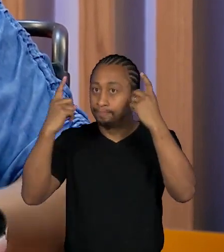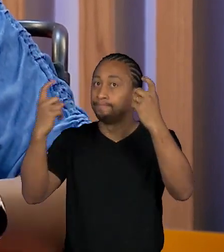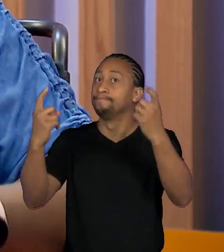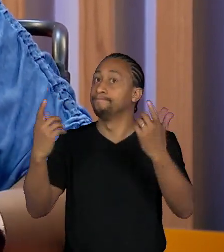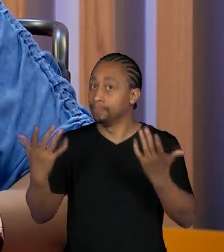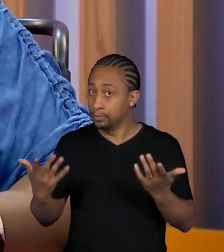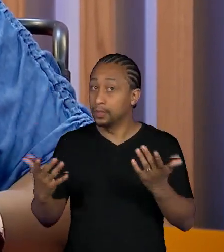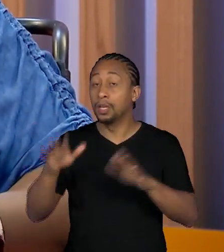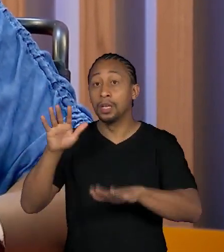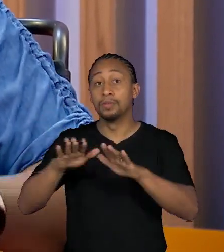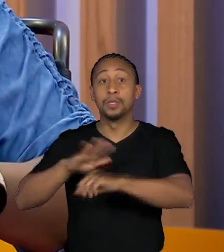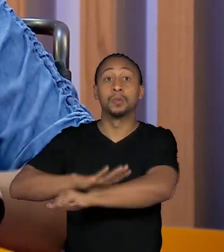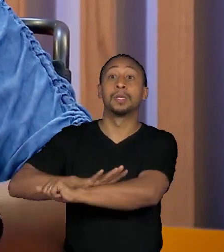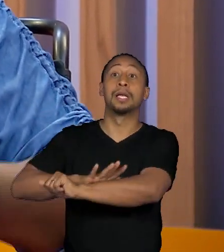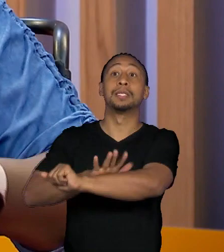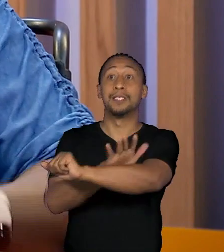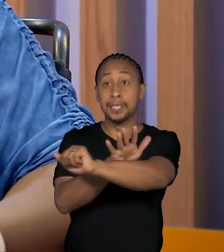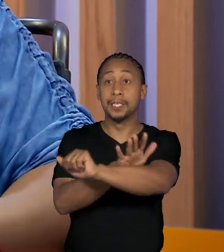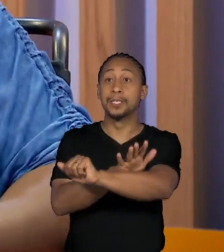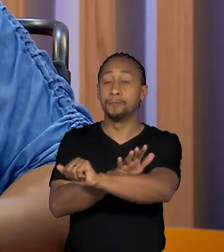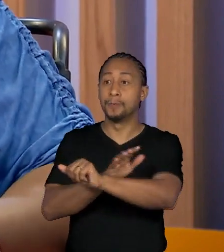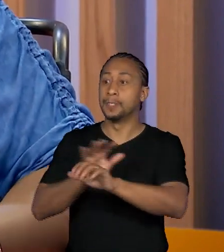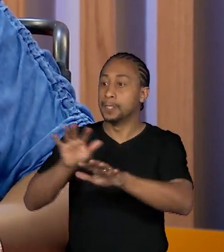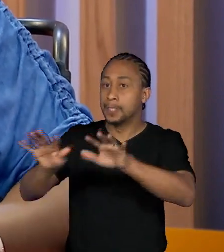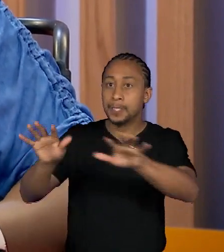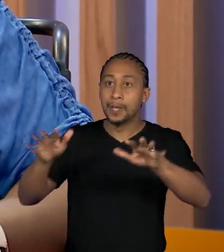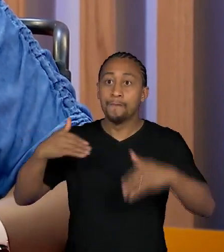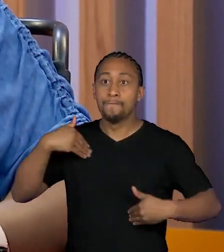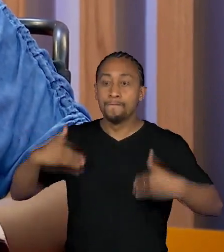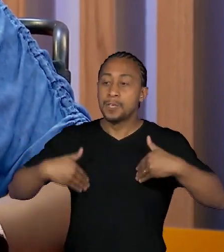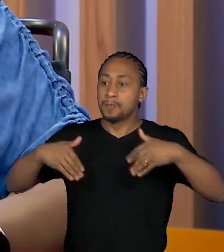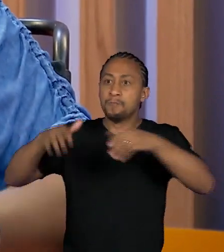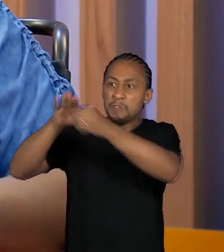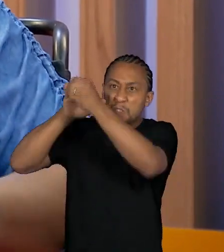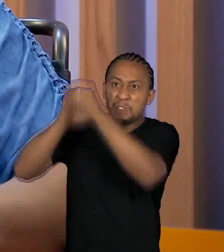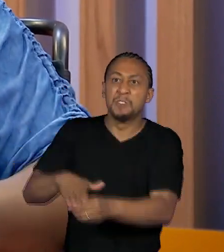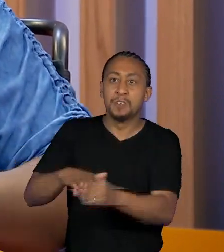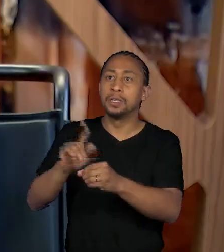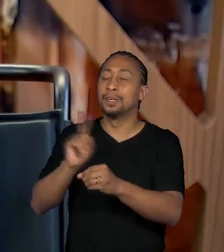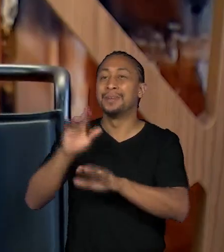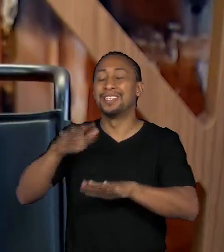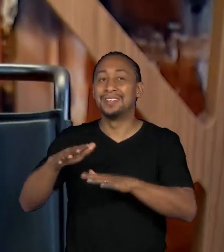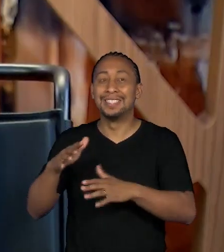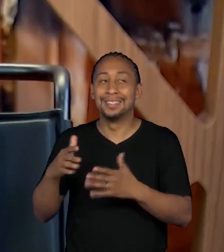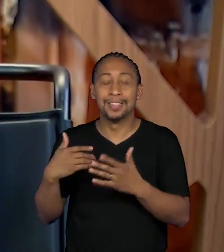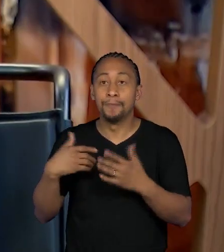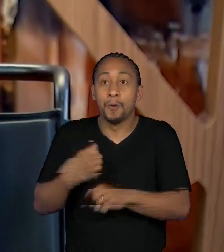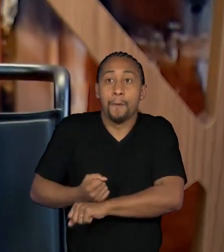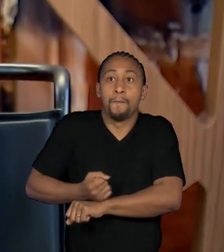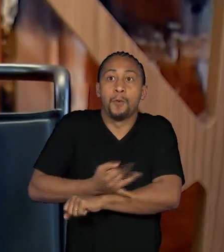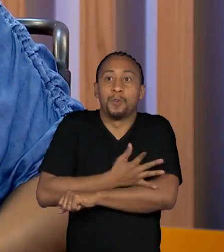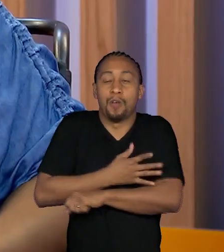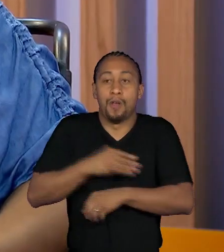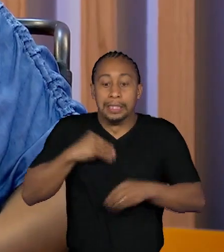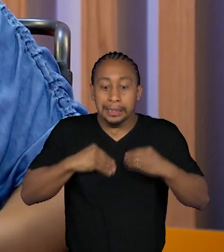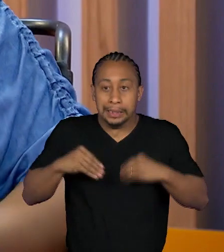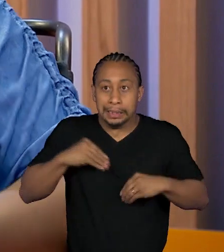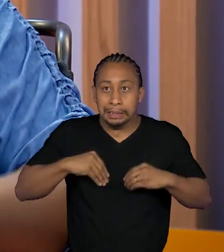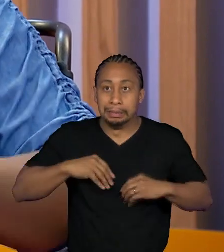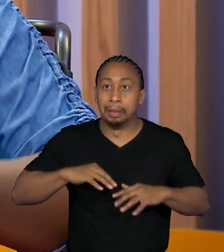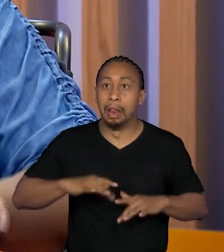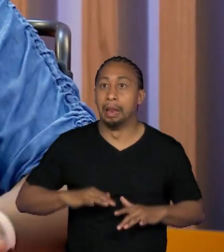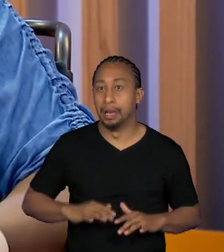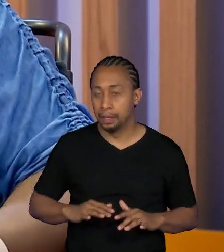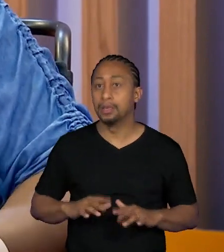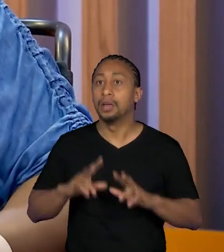mata fisicamente, ele mata emocionalmente. Né? Então ele tira, eu costumo dizer que ele é o crime perfeito. Né? Ele